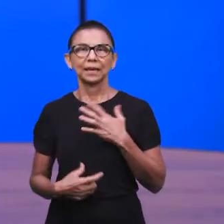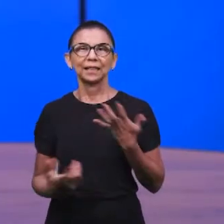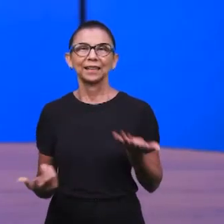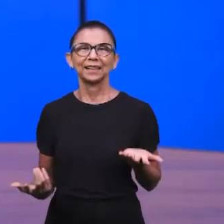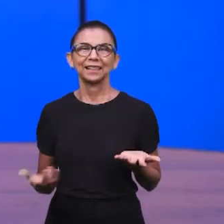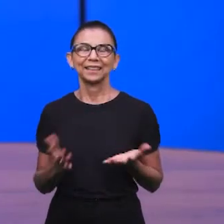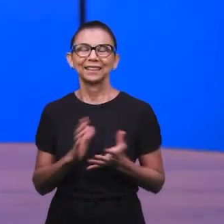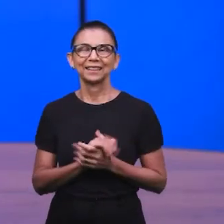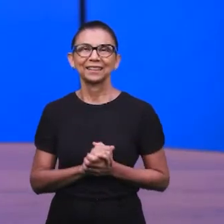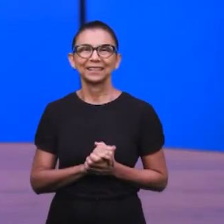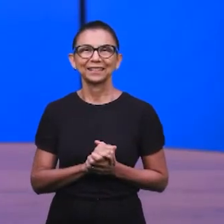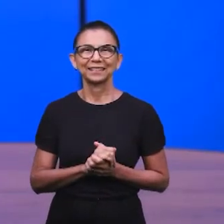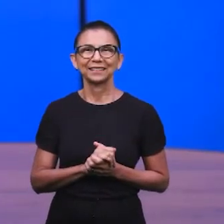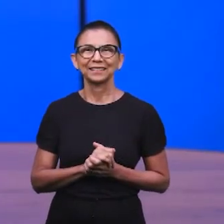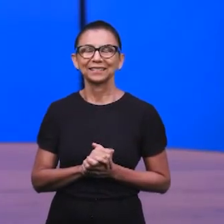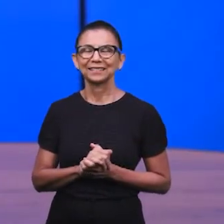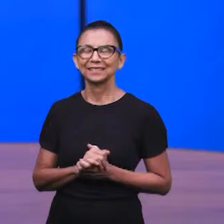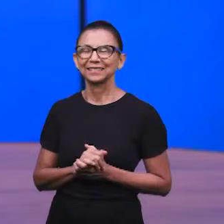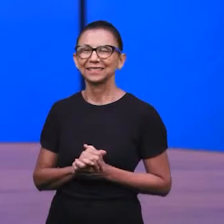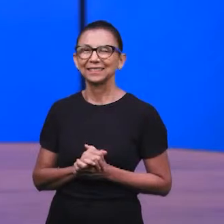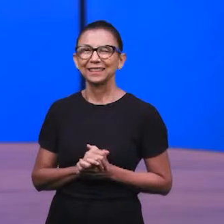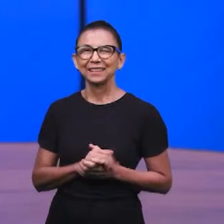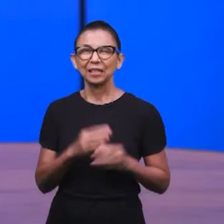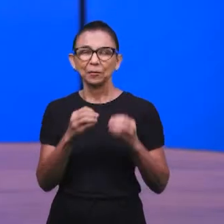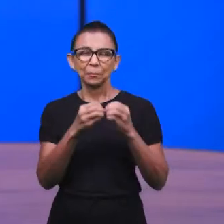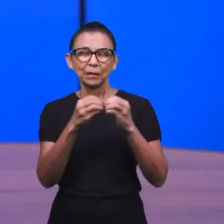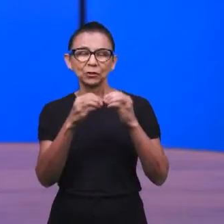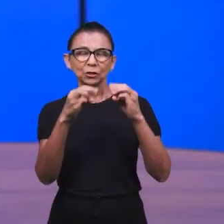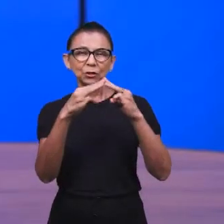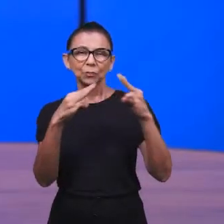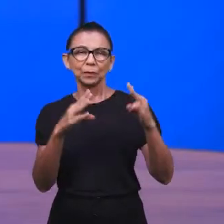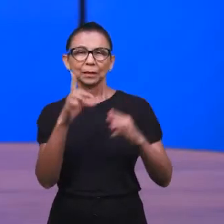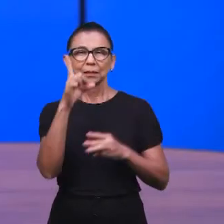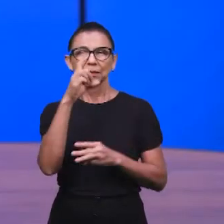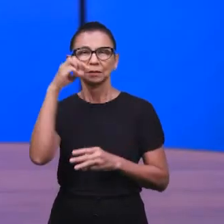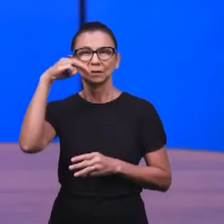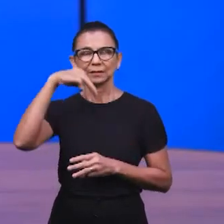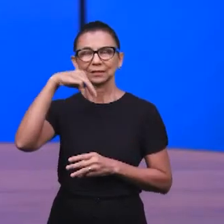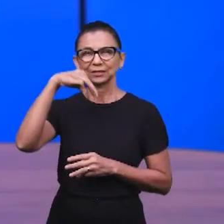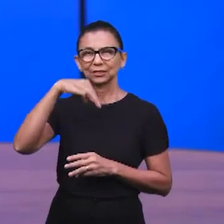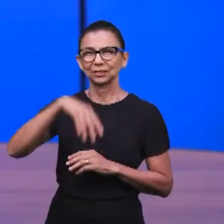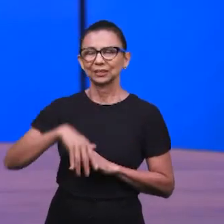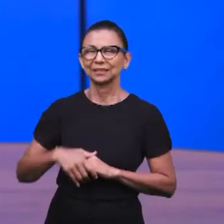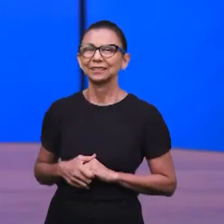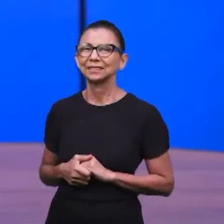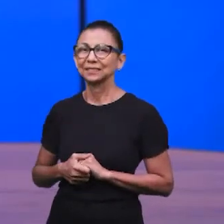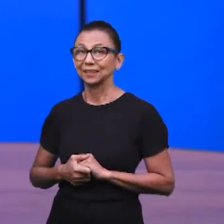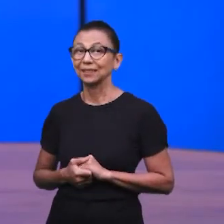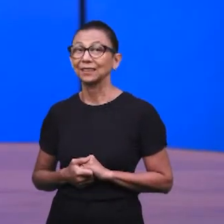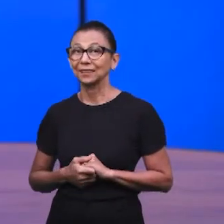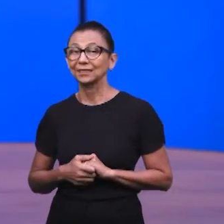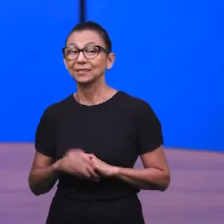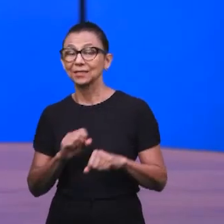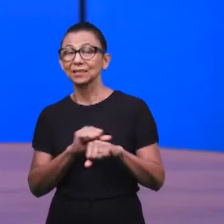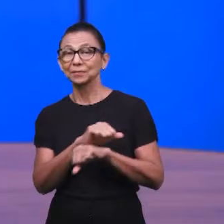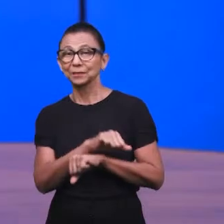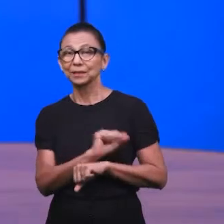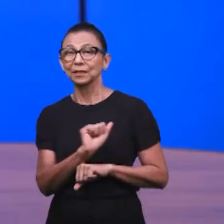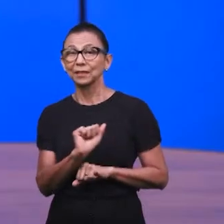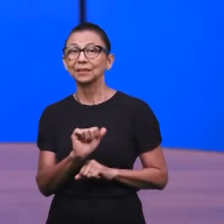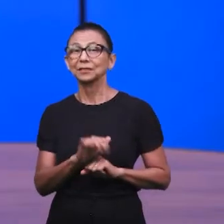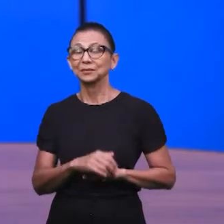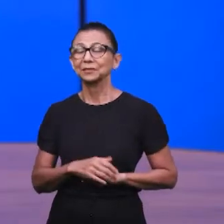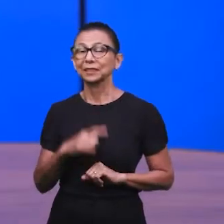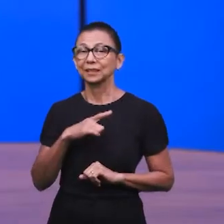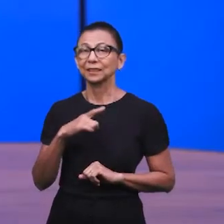obreiro da nossa igreja em Marechal Floriano. Marechal Floriano é onde fica o nosso Manaim, né, aqui do Espírito Santo, de onde vem os